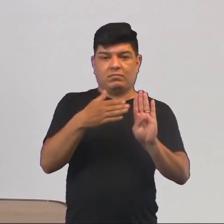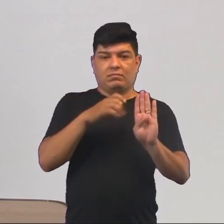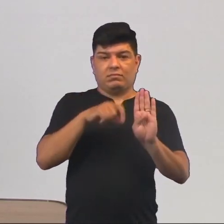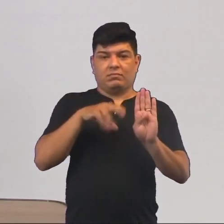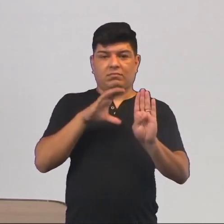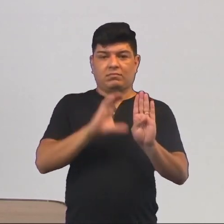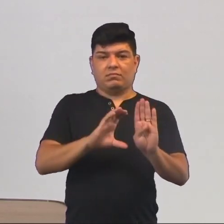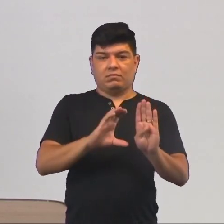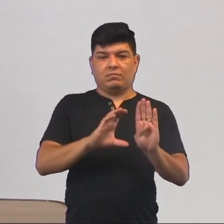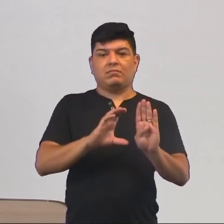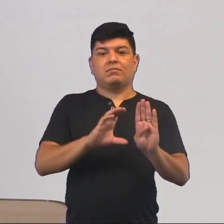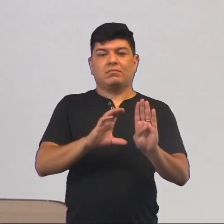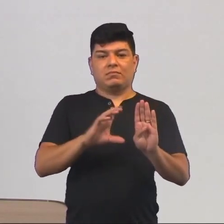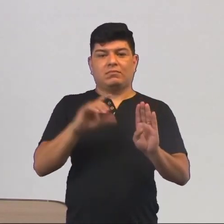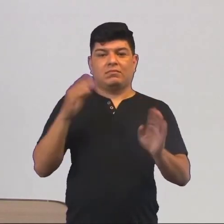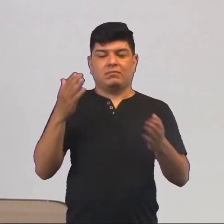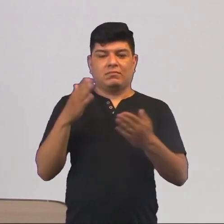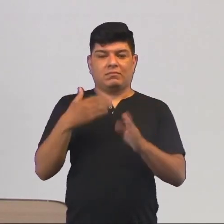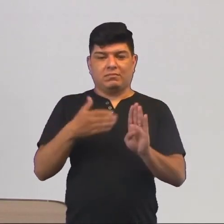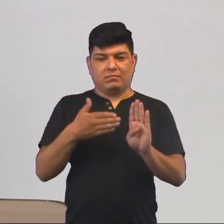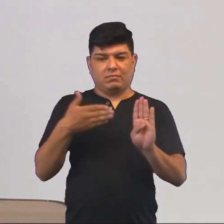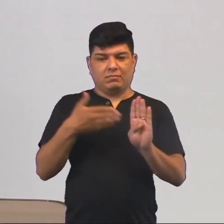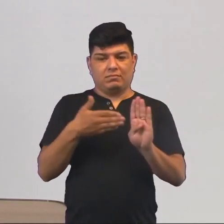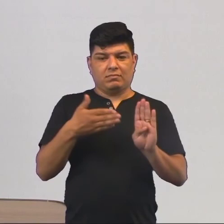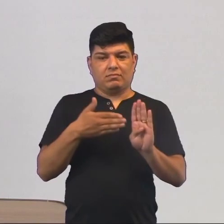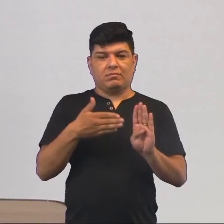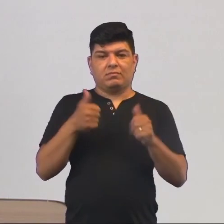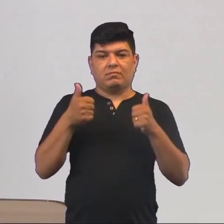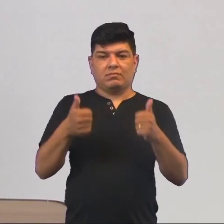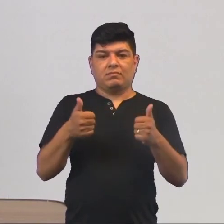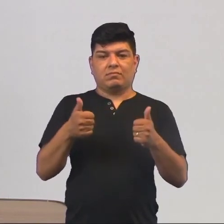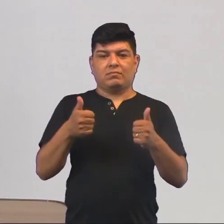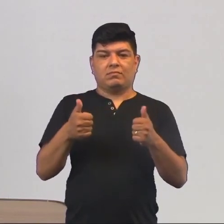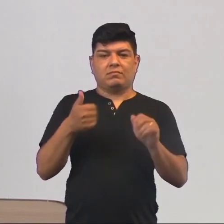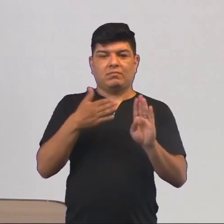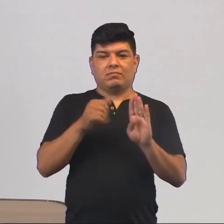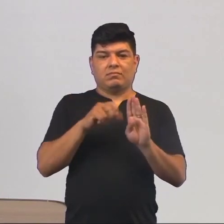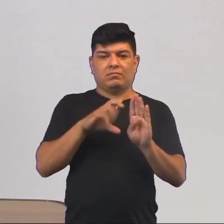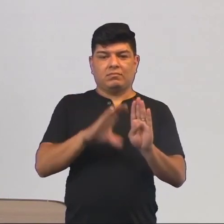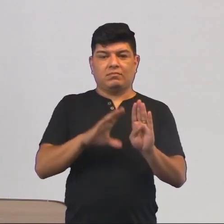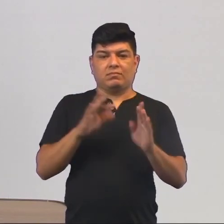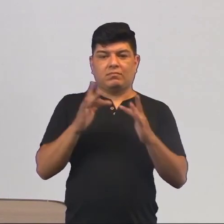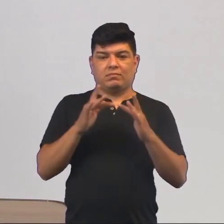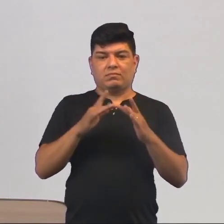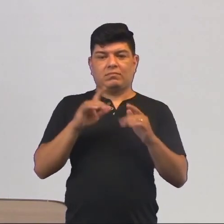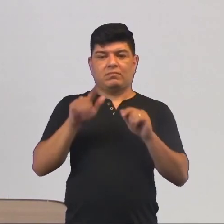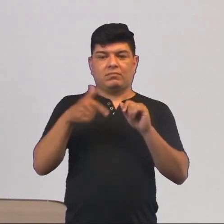acessar a plataforma Eduque nesse endereço que aparece aqui na tela, tá? Plataforma Eduque para você